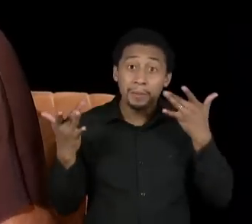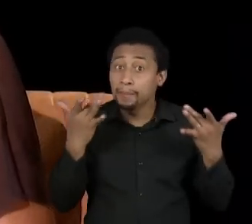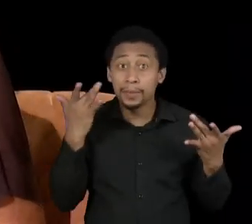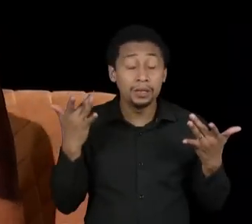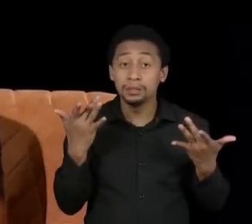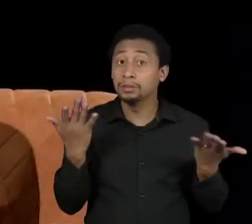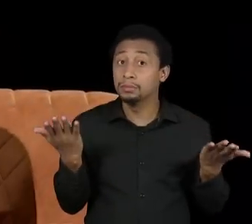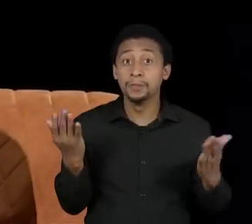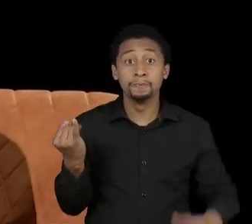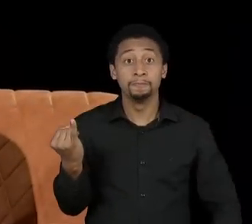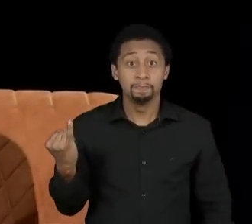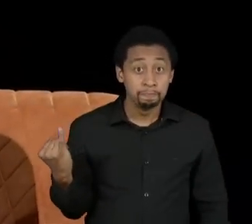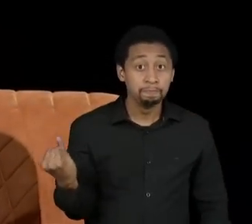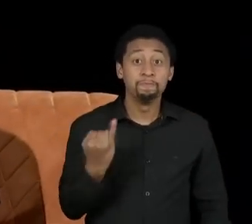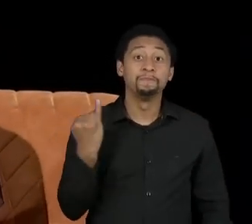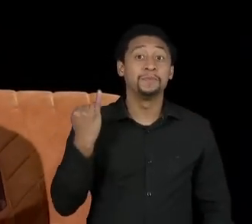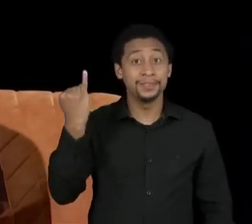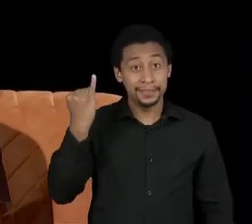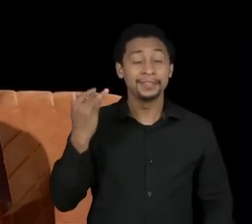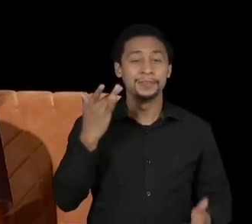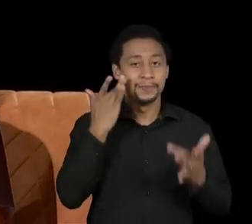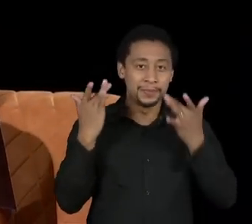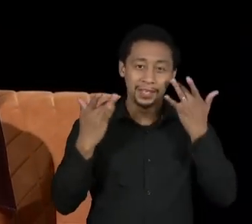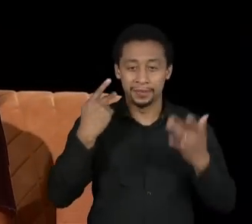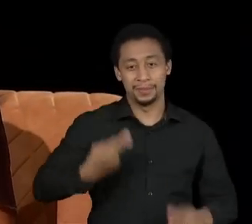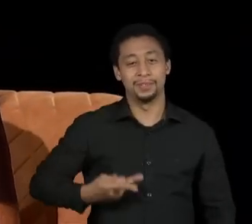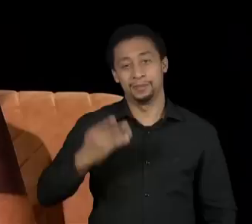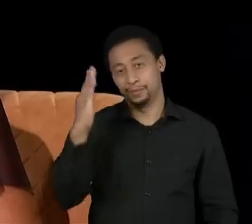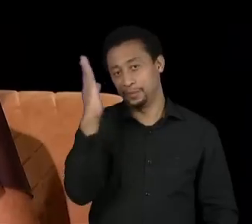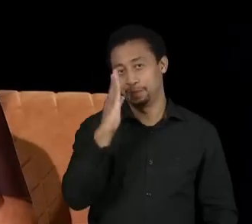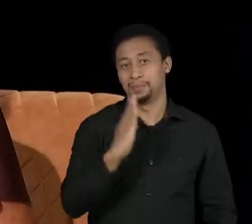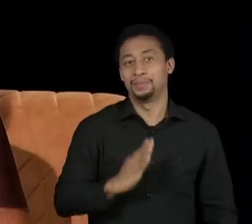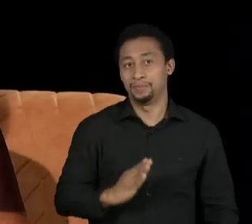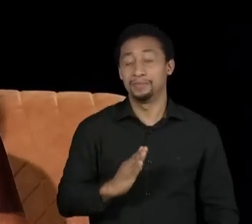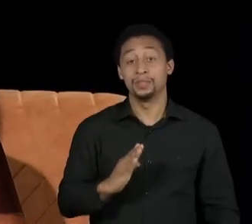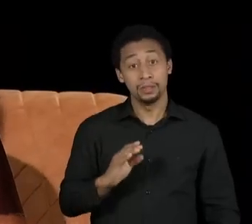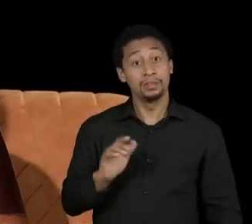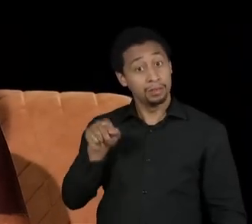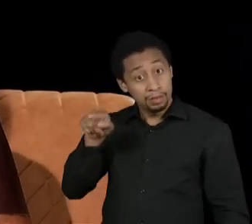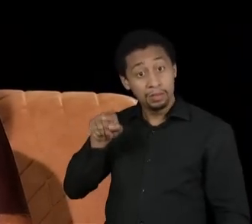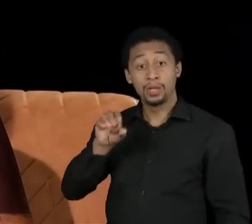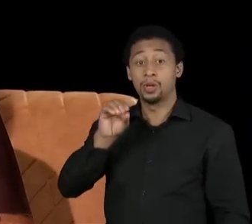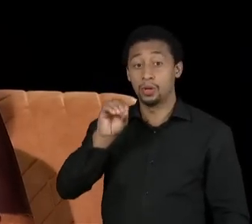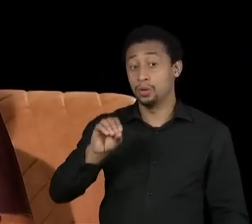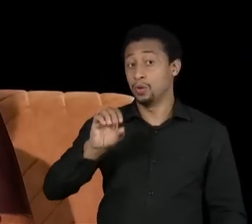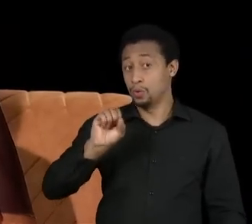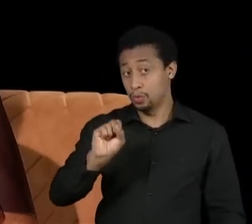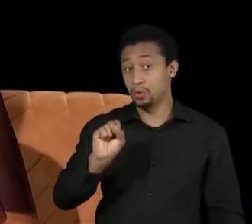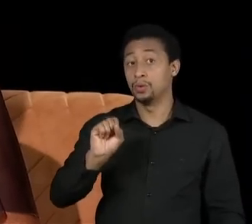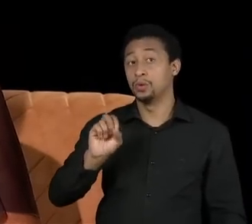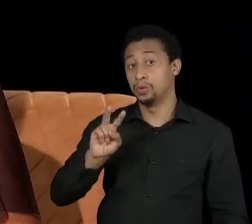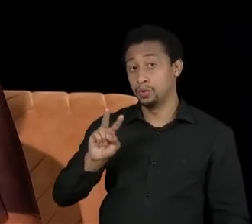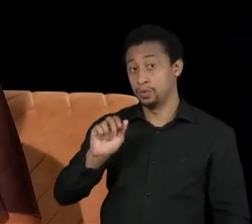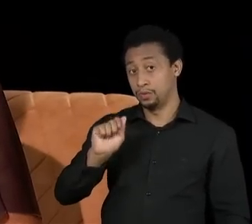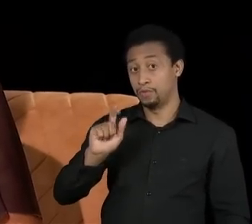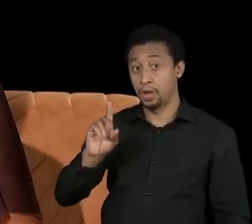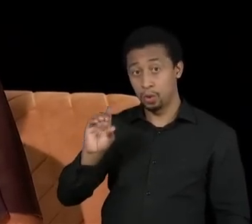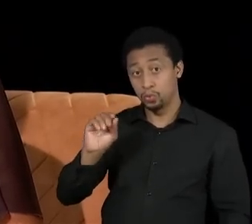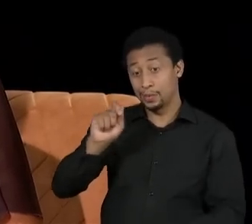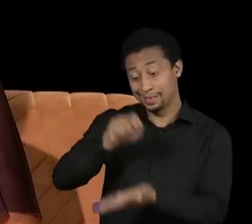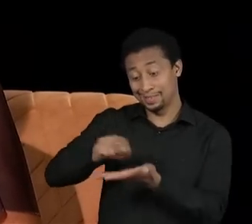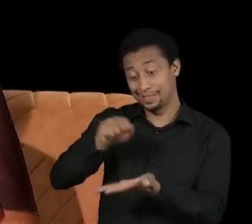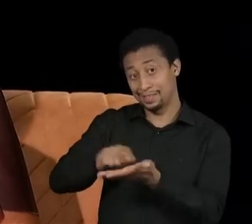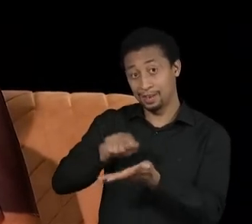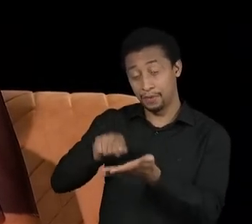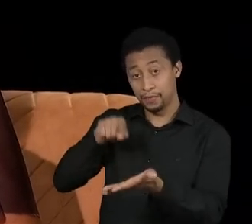ícone do nosso teatro. Uma peça que o Oswaldo escreveu em 1924,